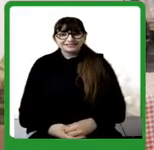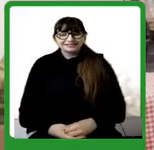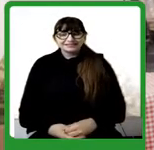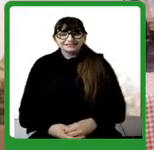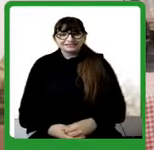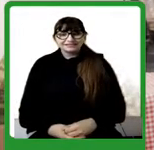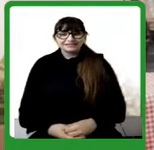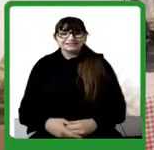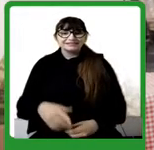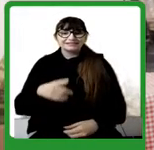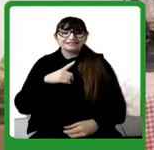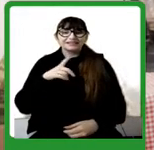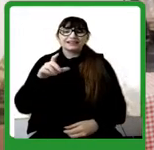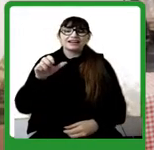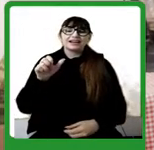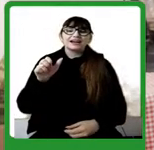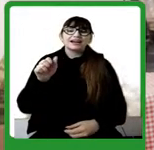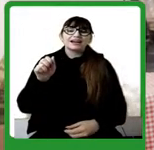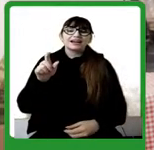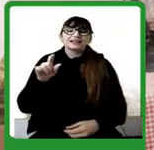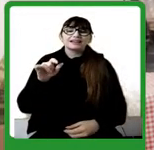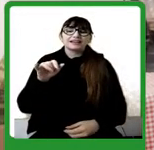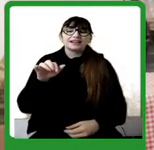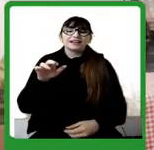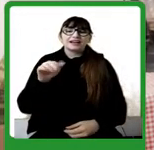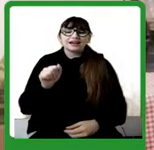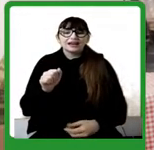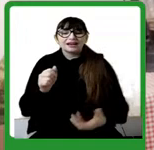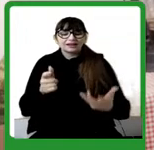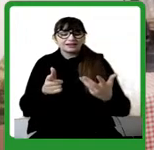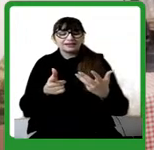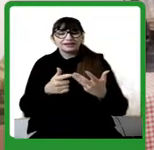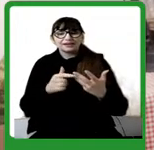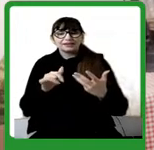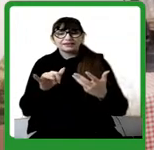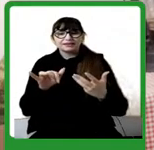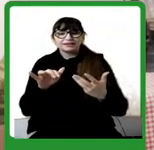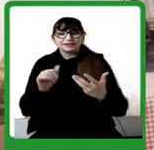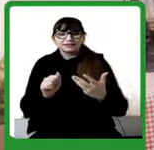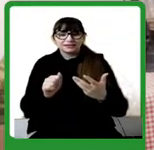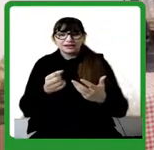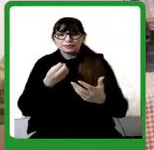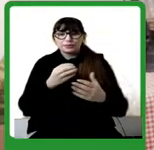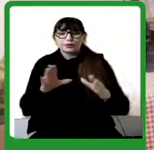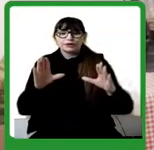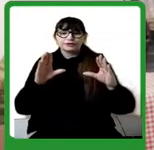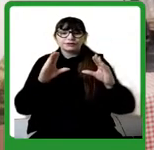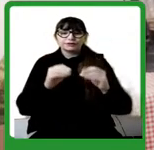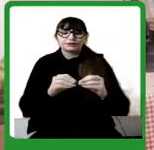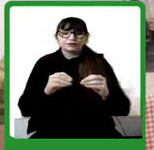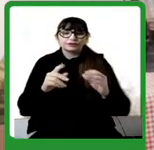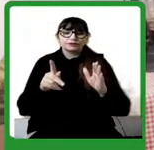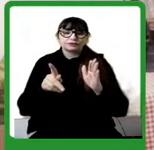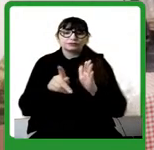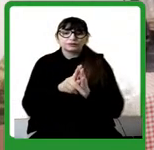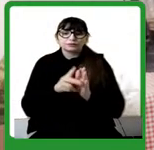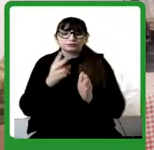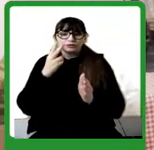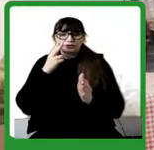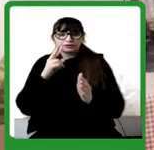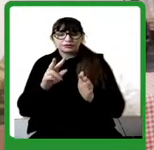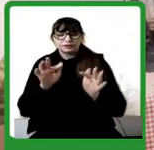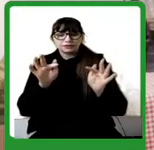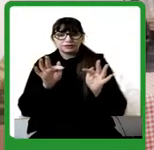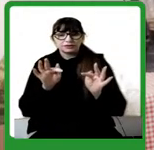Adelar tá participando com nós, Tânia Guarda. Boa noite, Badinho, sou aqui de Vista Alegre, aqui perto. Ô, minha gente, bom pra